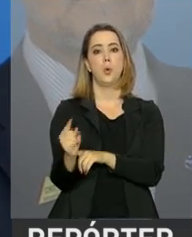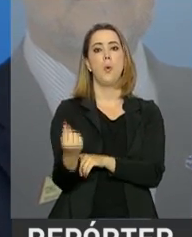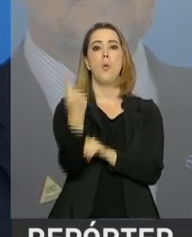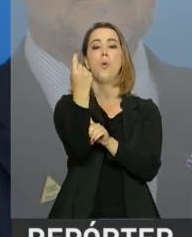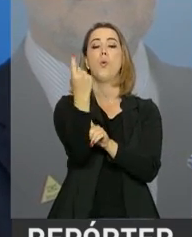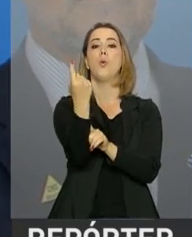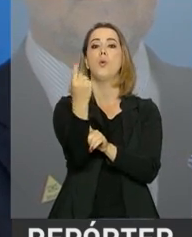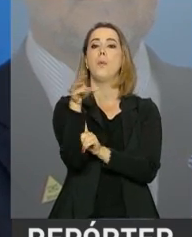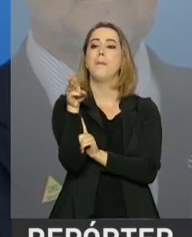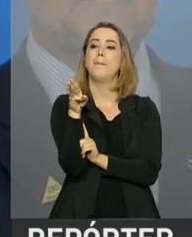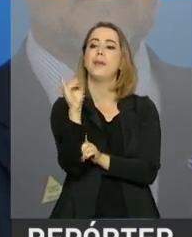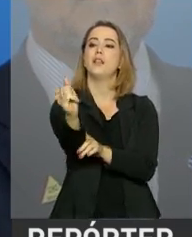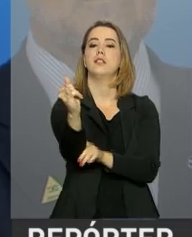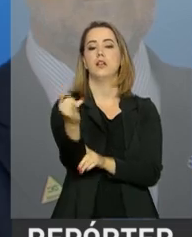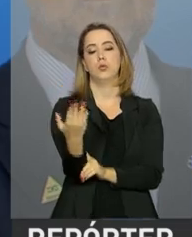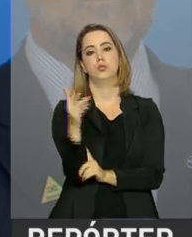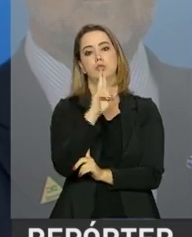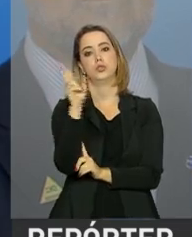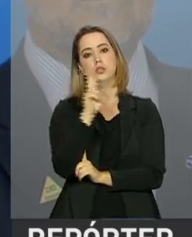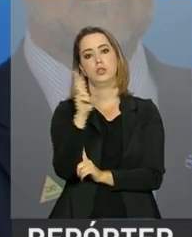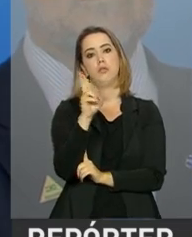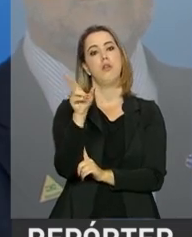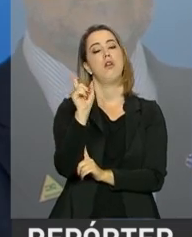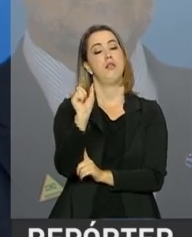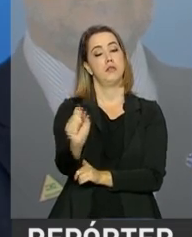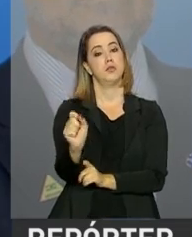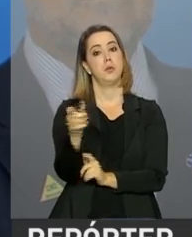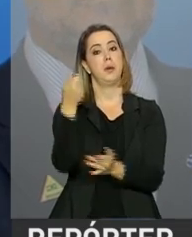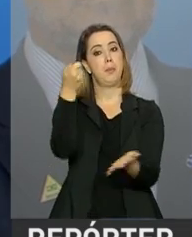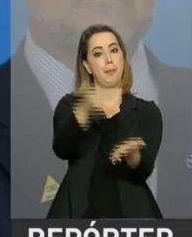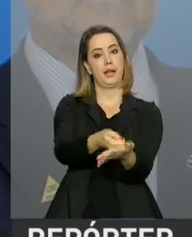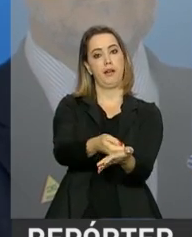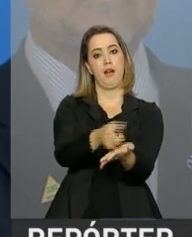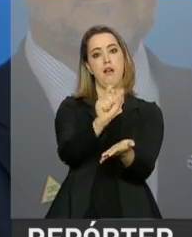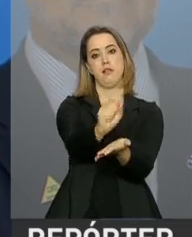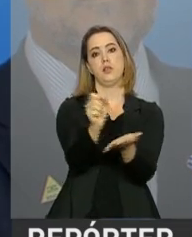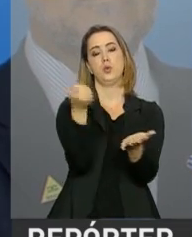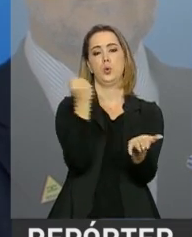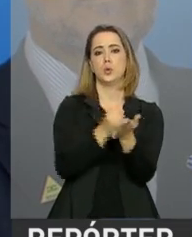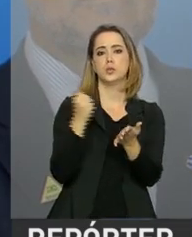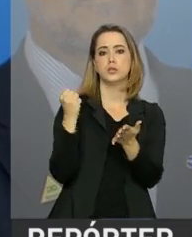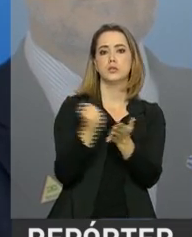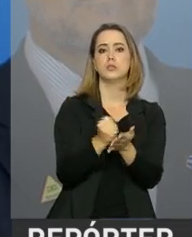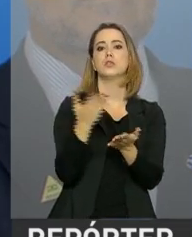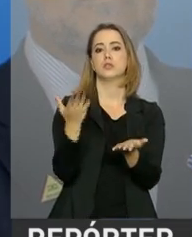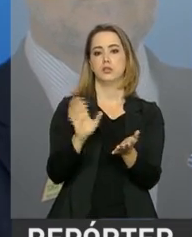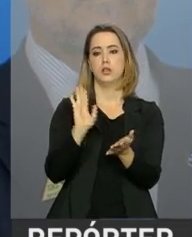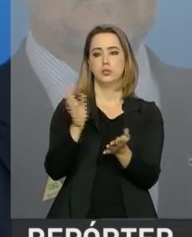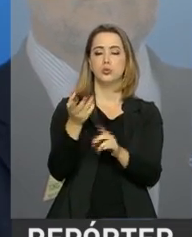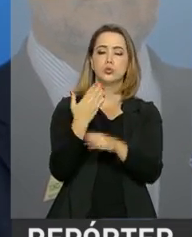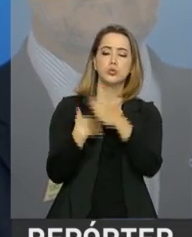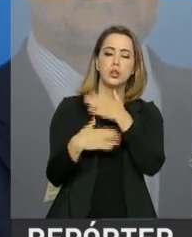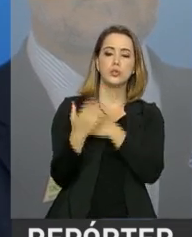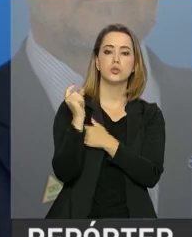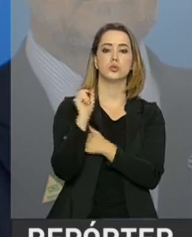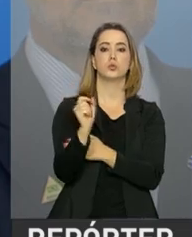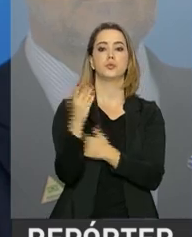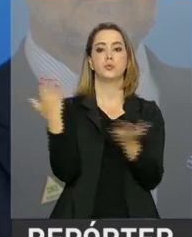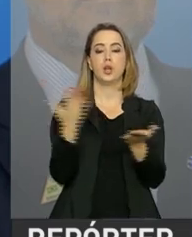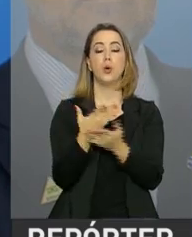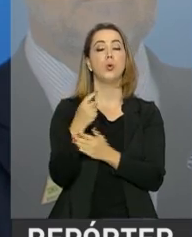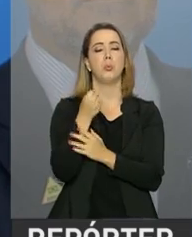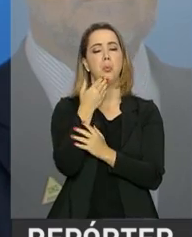bilhão deais voltados para quitação de restos a pagar Então até o presente momento isso é muito